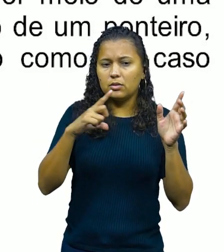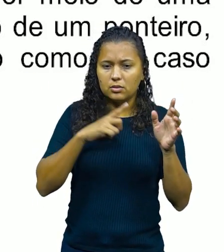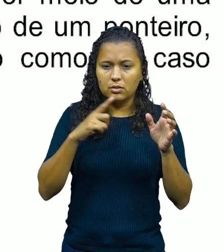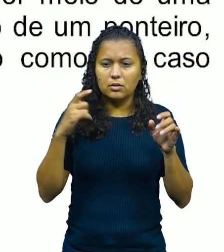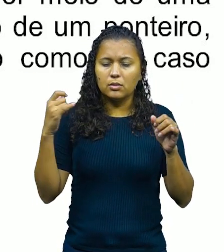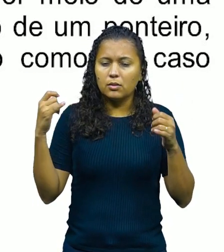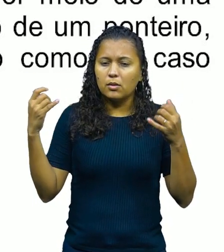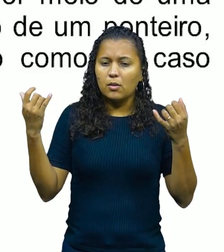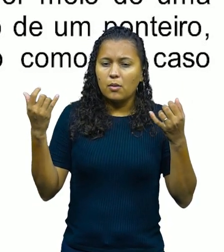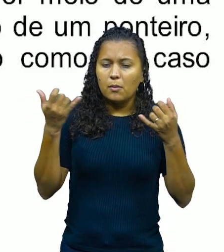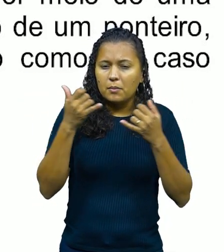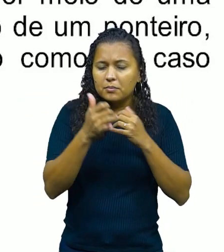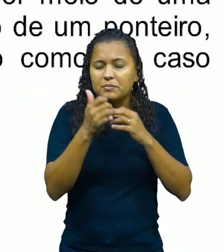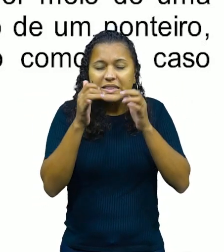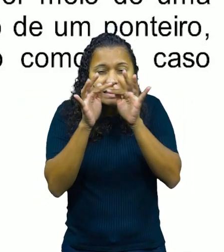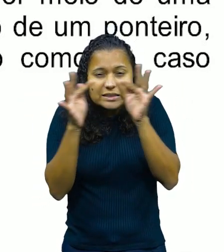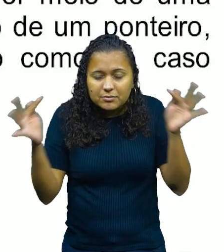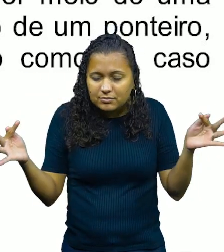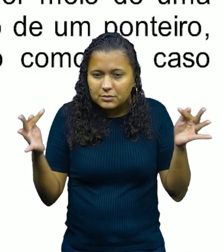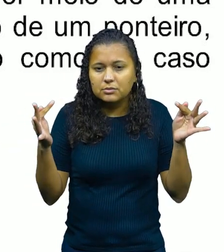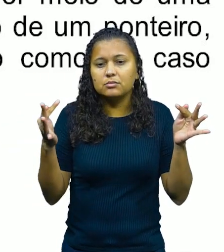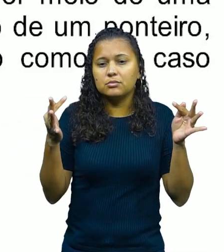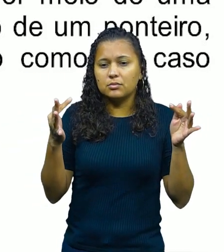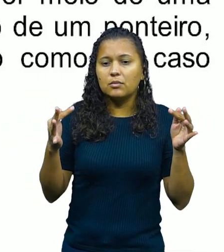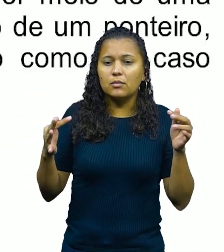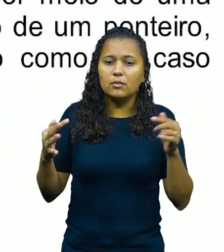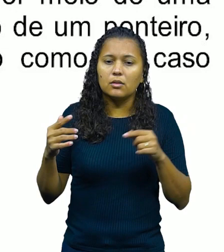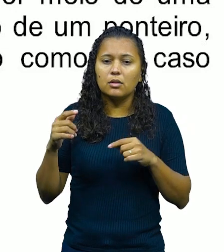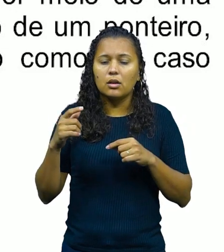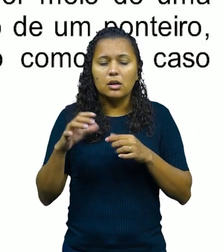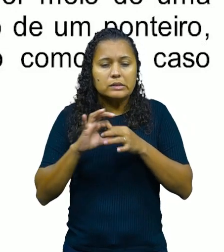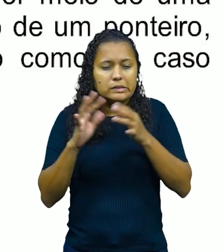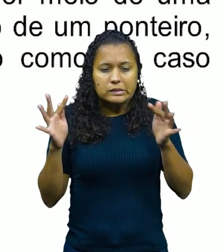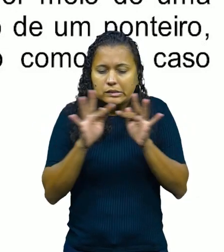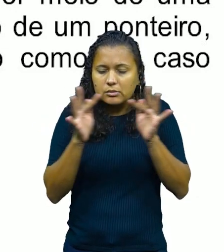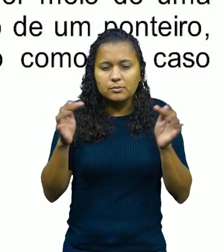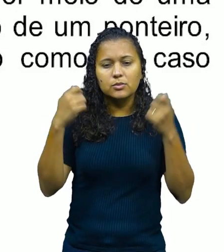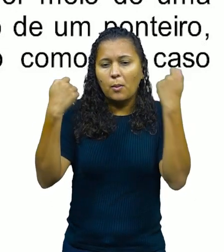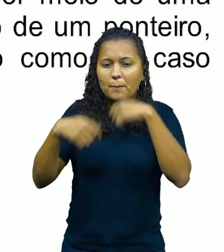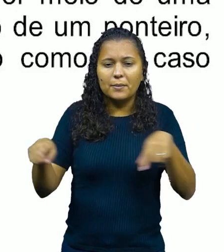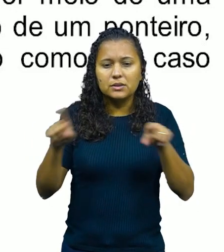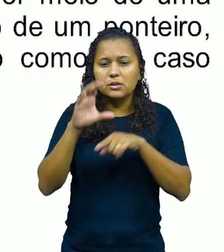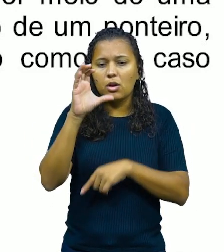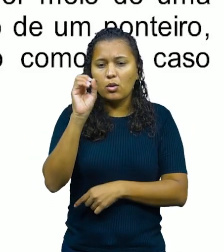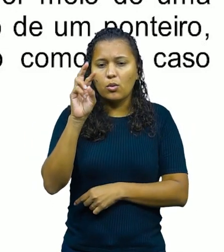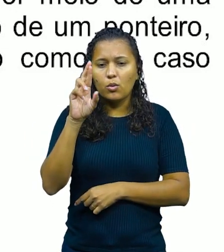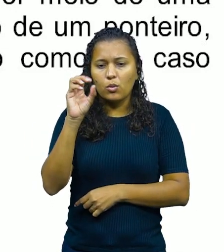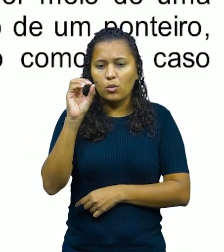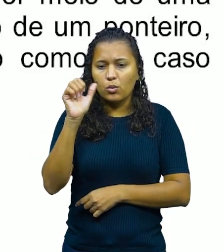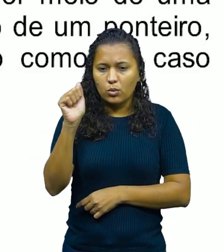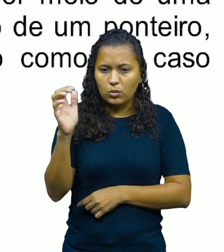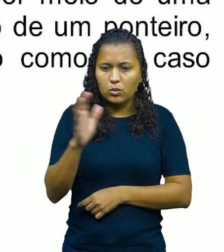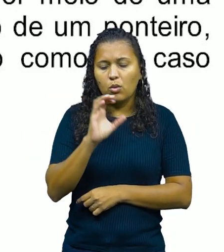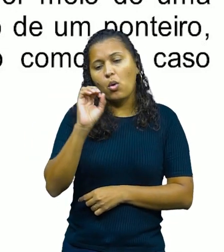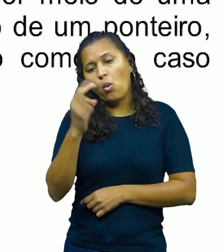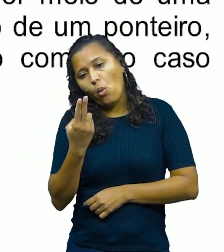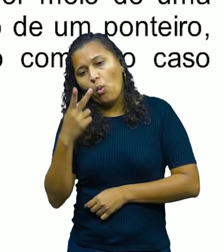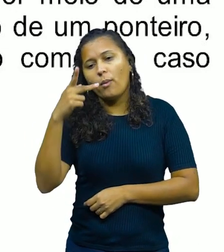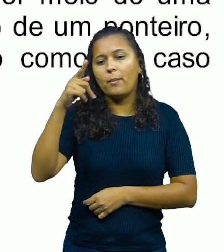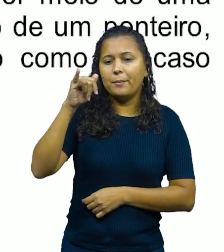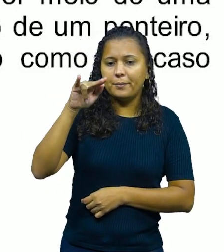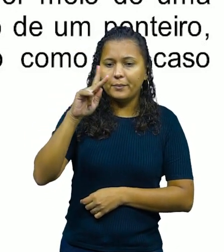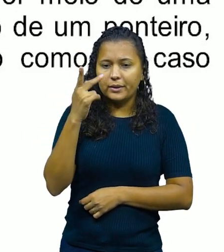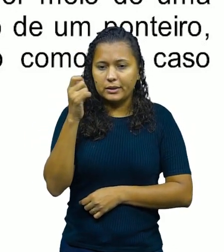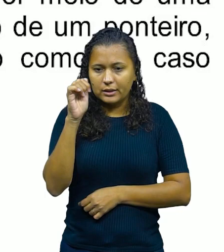Por meio de uma ligação simples, o movimento é transferido para o braço do ponteiro, não havendo necessidade de coroa e de pinhão, como o caso